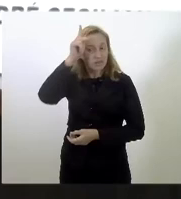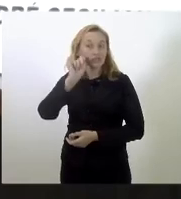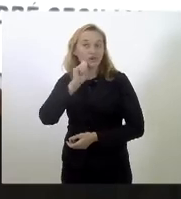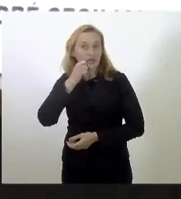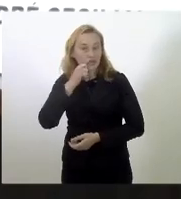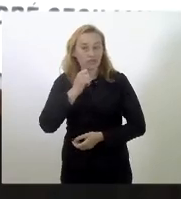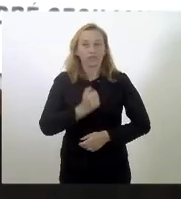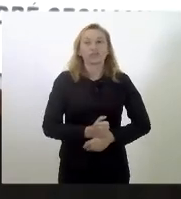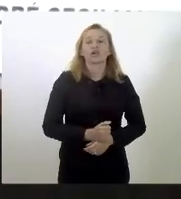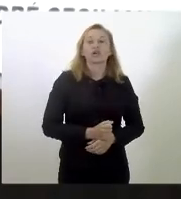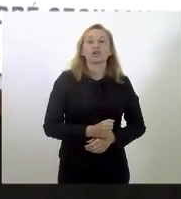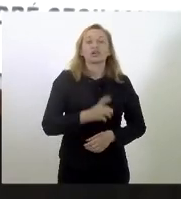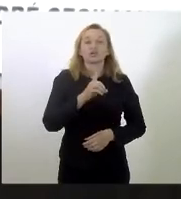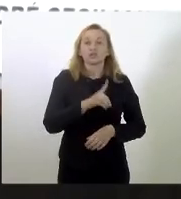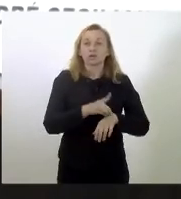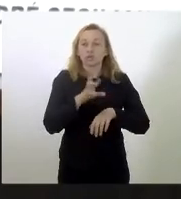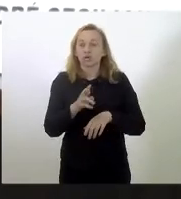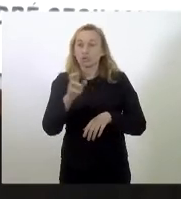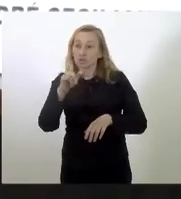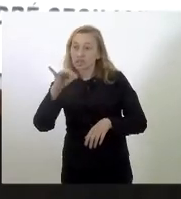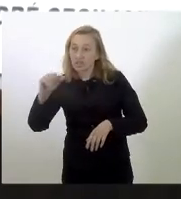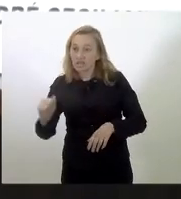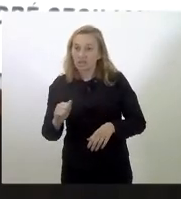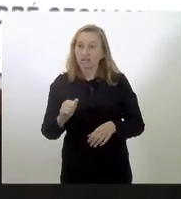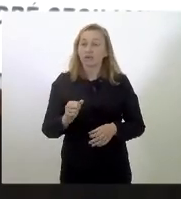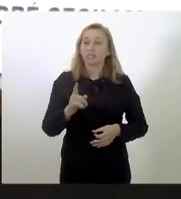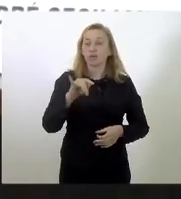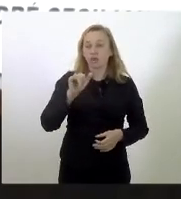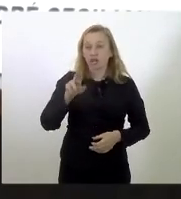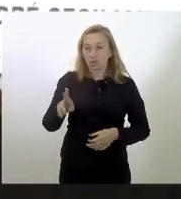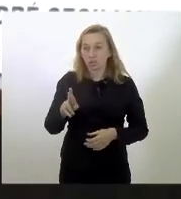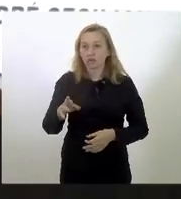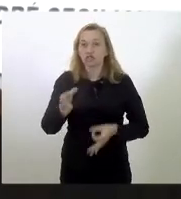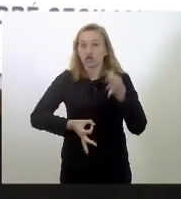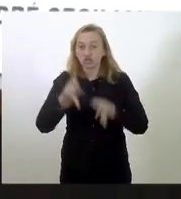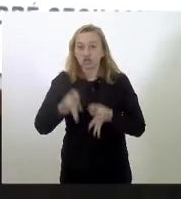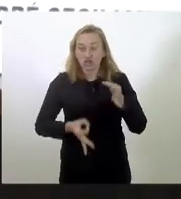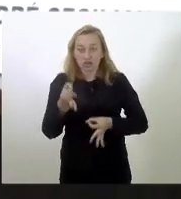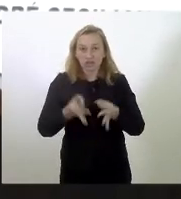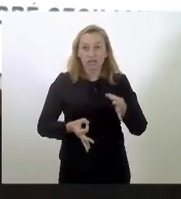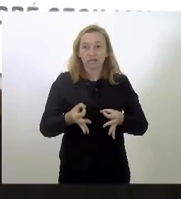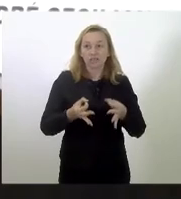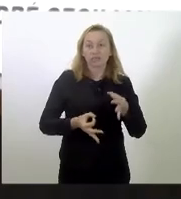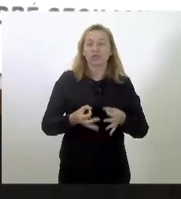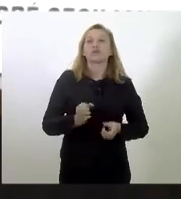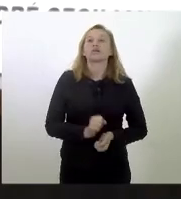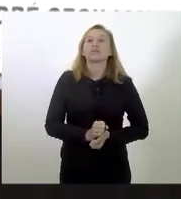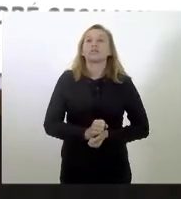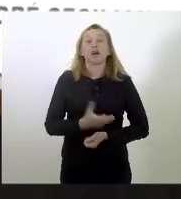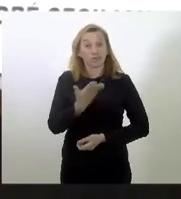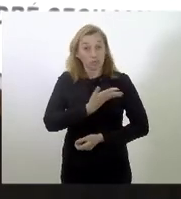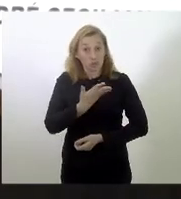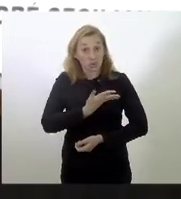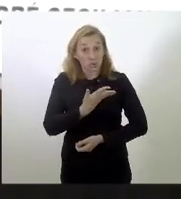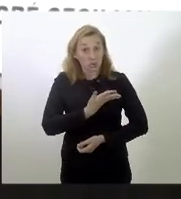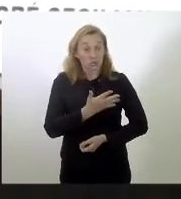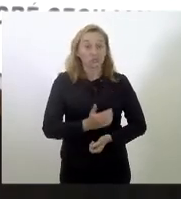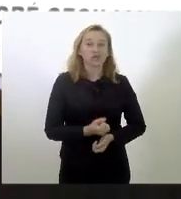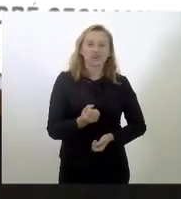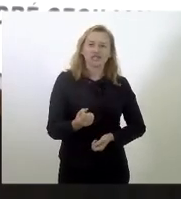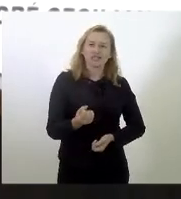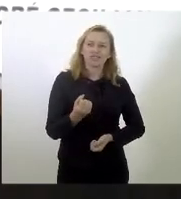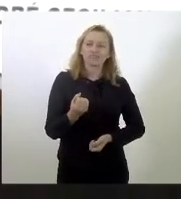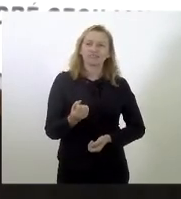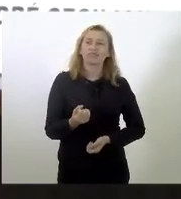maravilhosa, doutor Luciano Matos, procurador-geral de Justiça do Ministério Público Estadual, meu amigo e